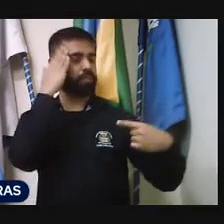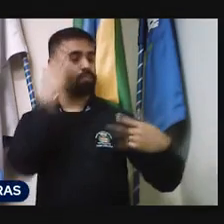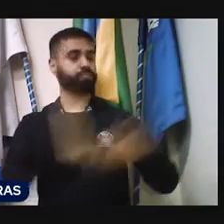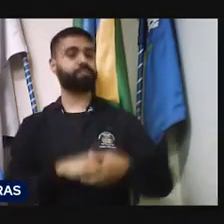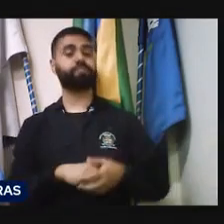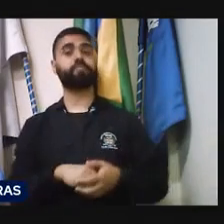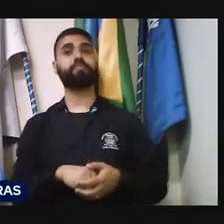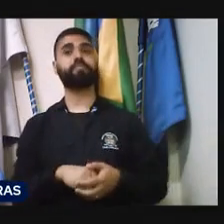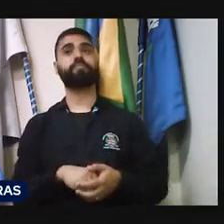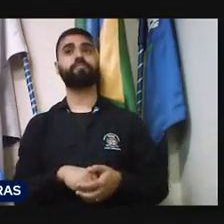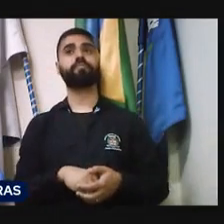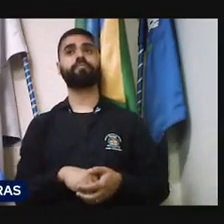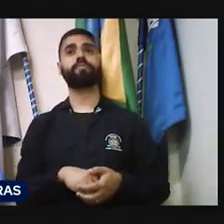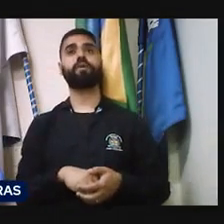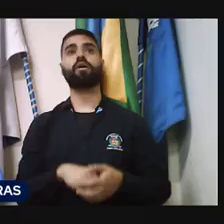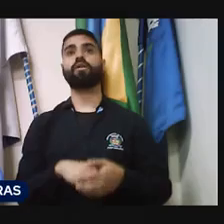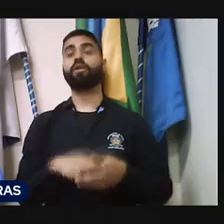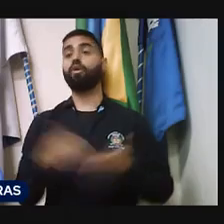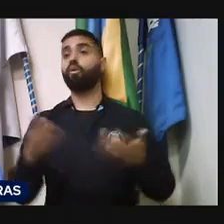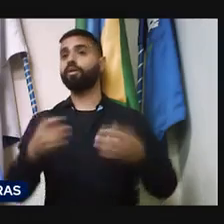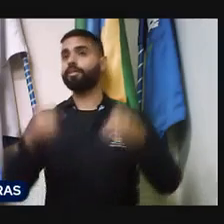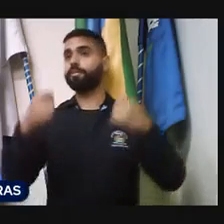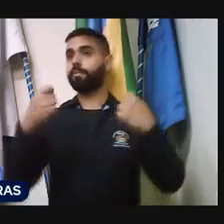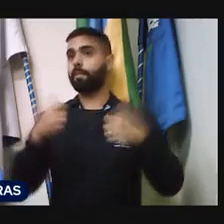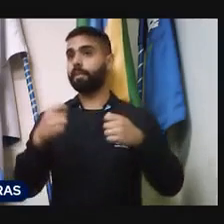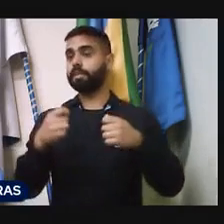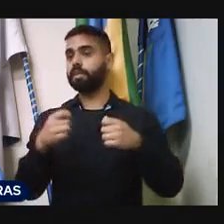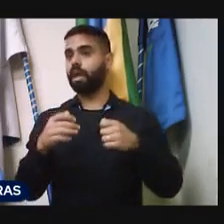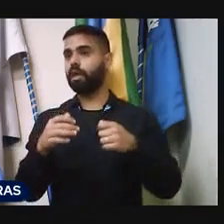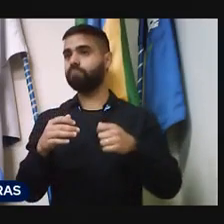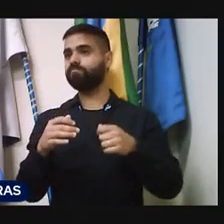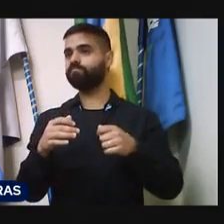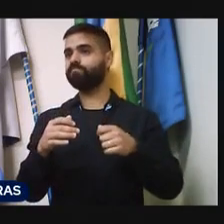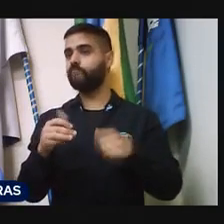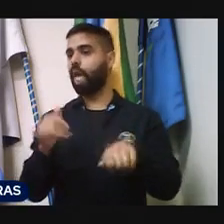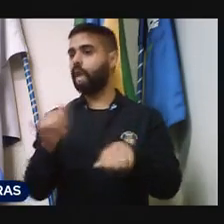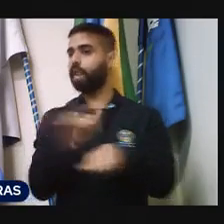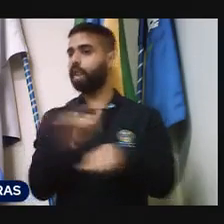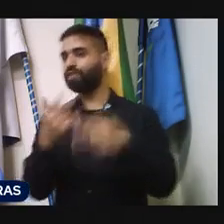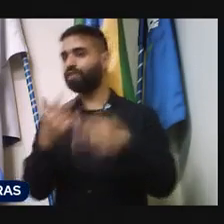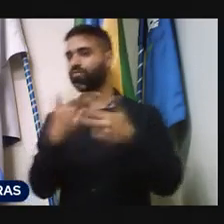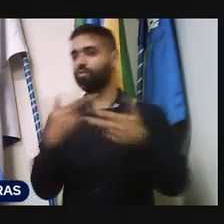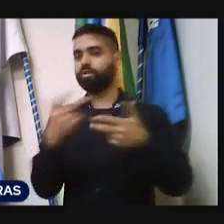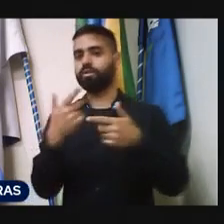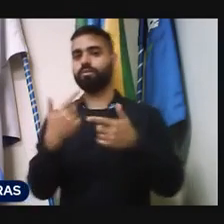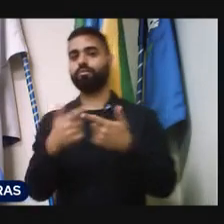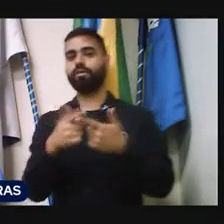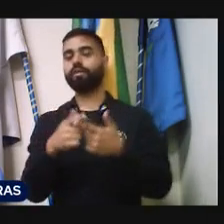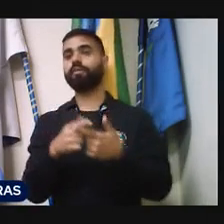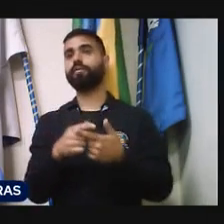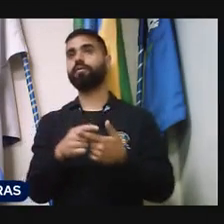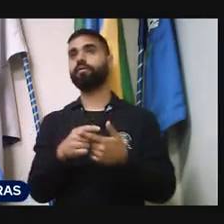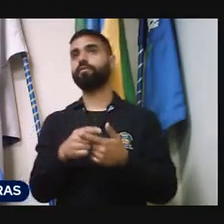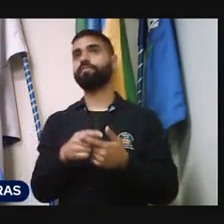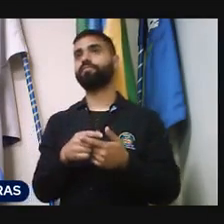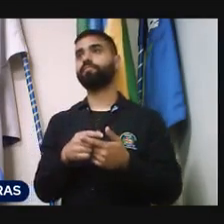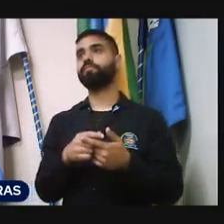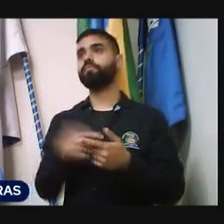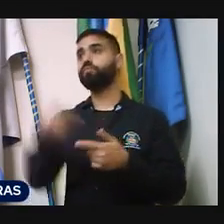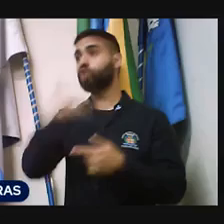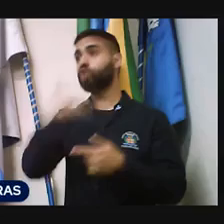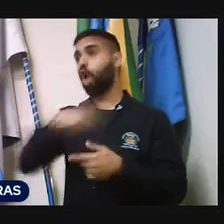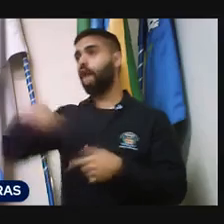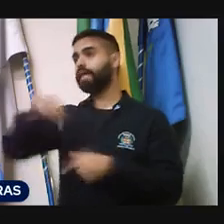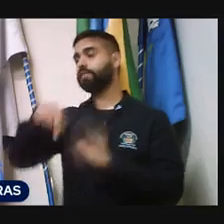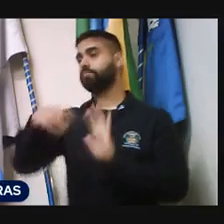disso né então assim a gente precisa hoje até quatro adequações para que aqui a gente ama aqui a gente está